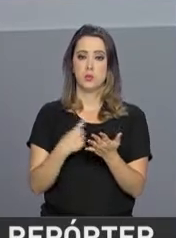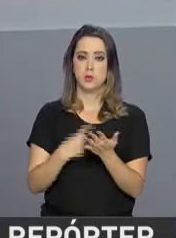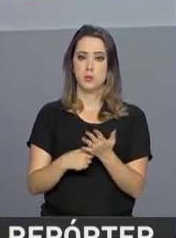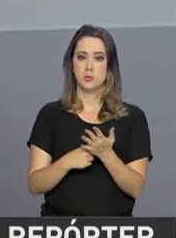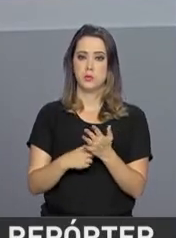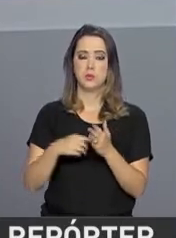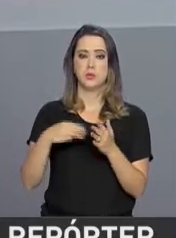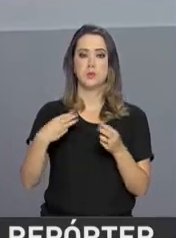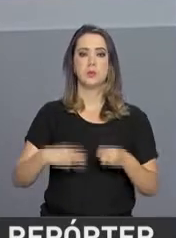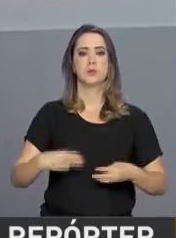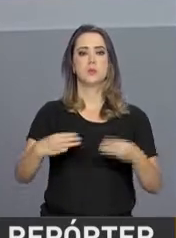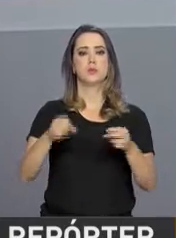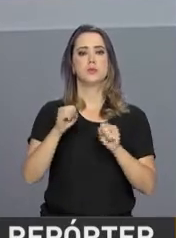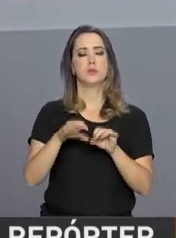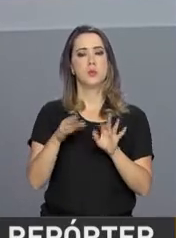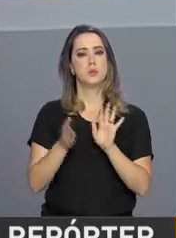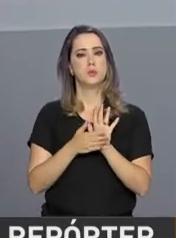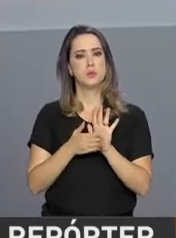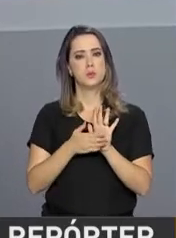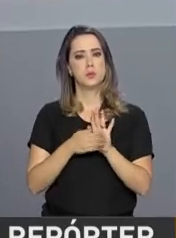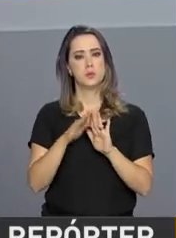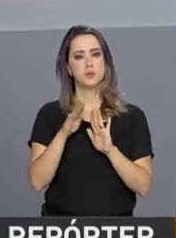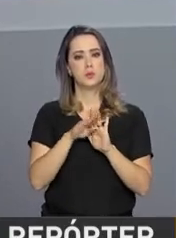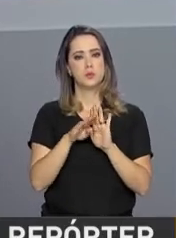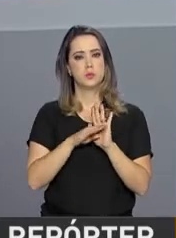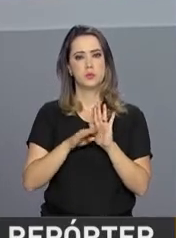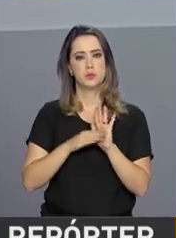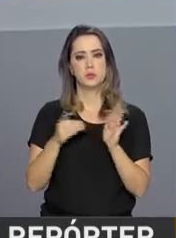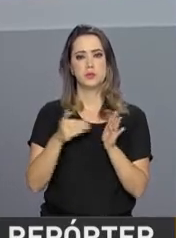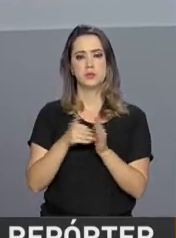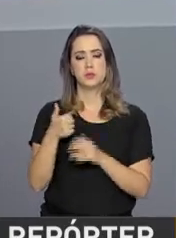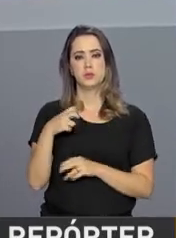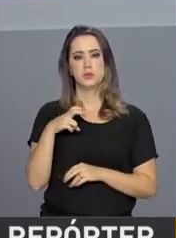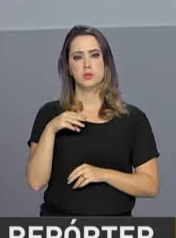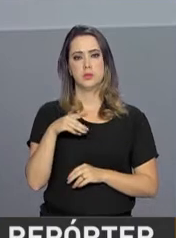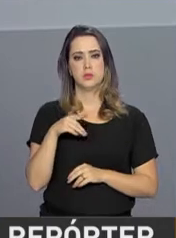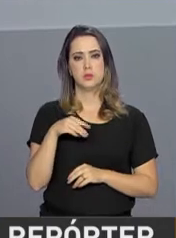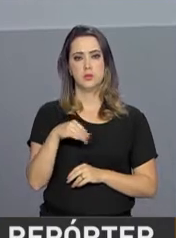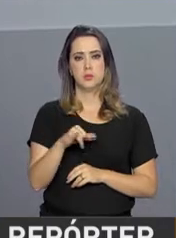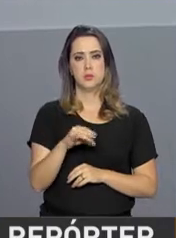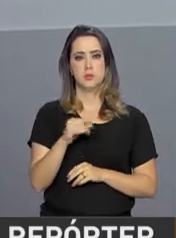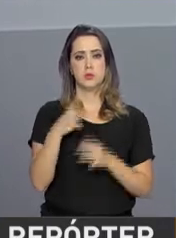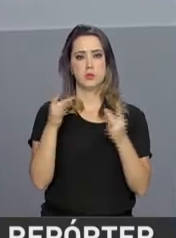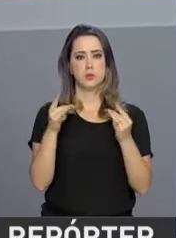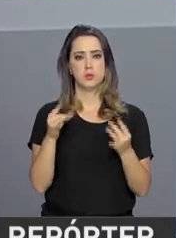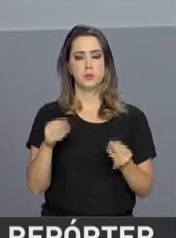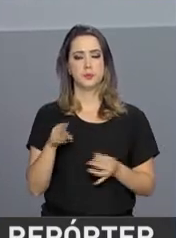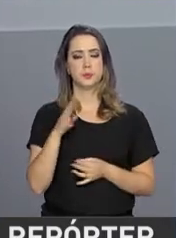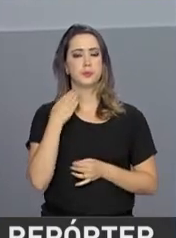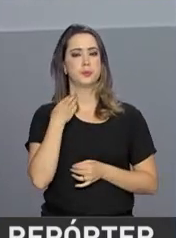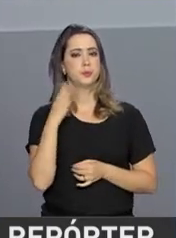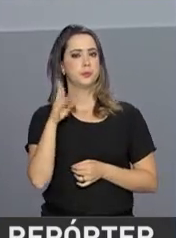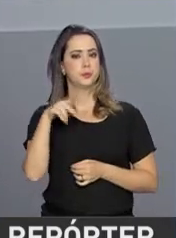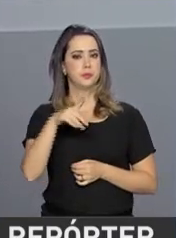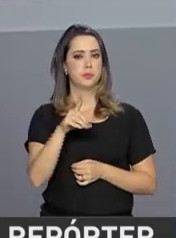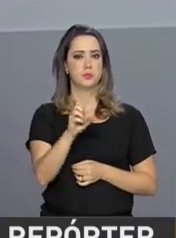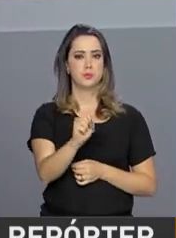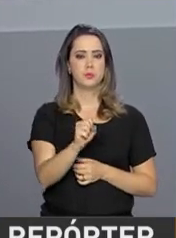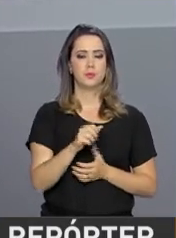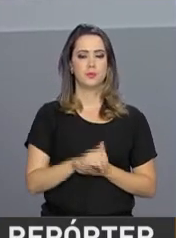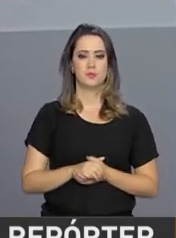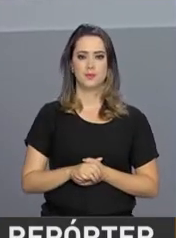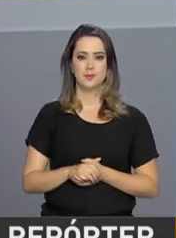programa do mec devem apresentar propostas de projetos até o dia 15 de maio os detalhes estão na página do bnds na